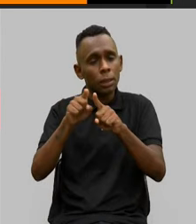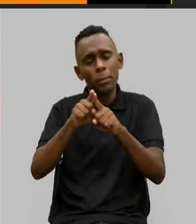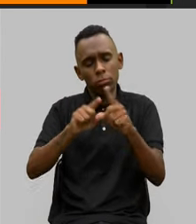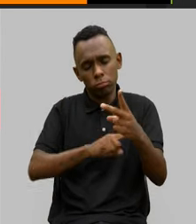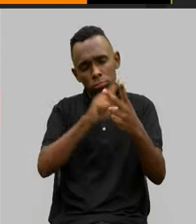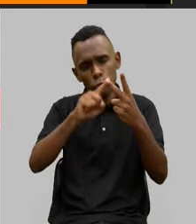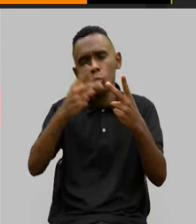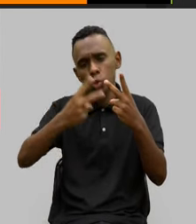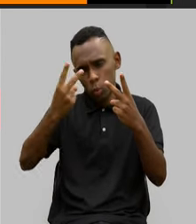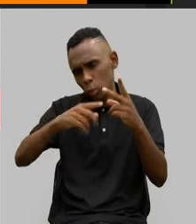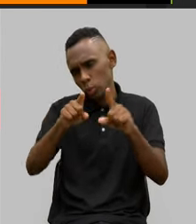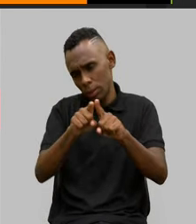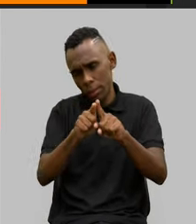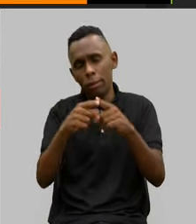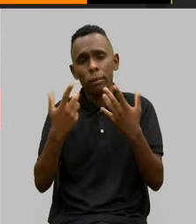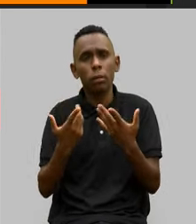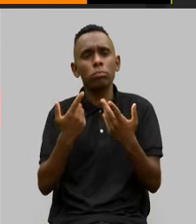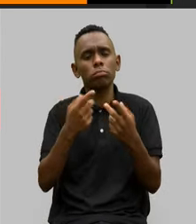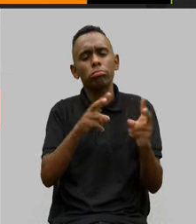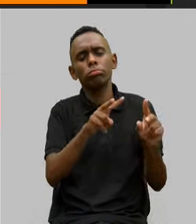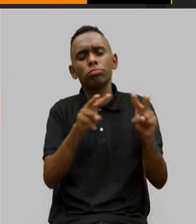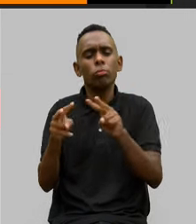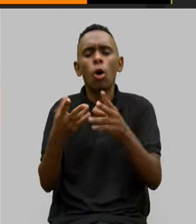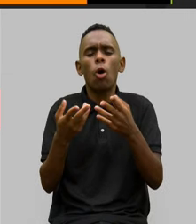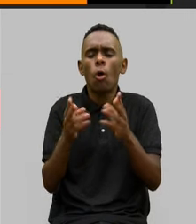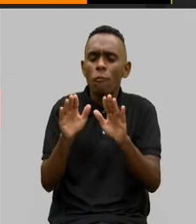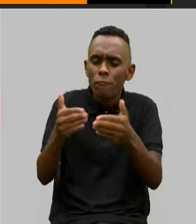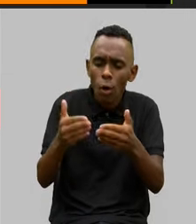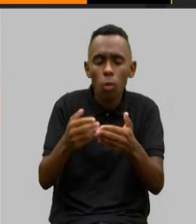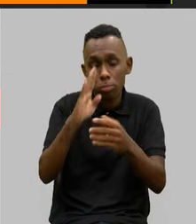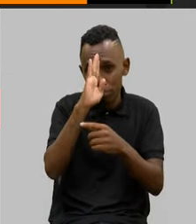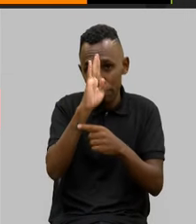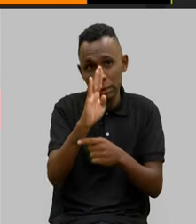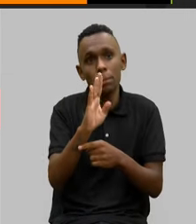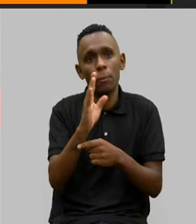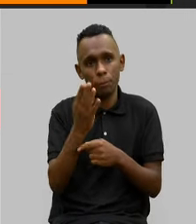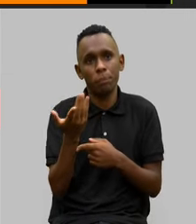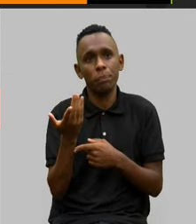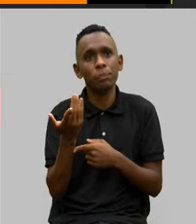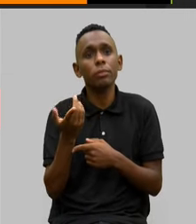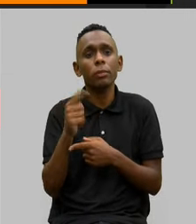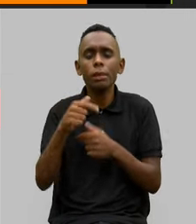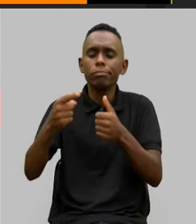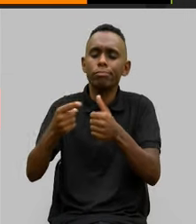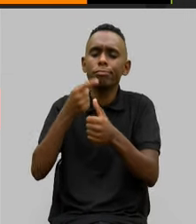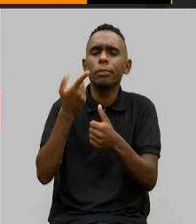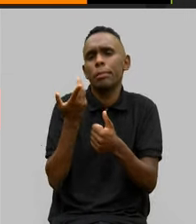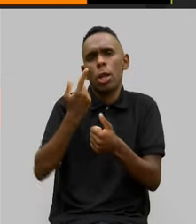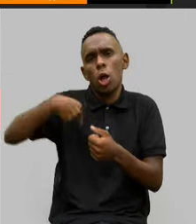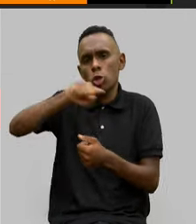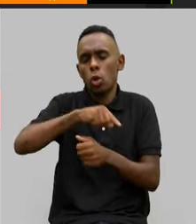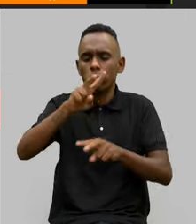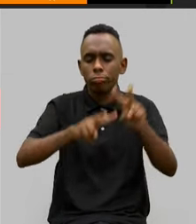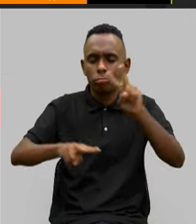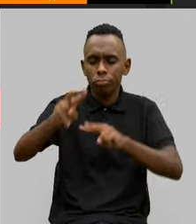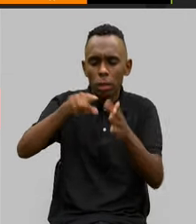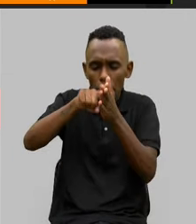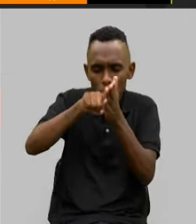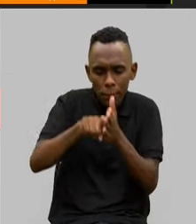tá então isso foram o nosso foco principal né Eh primeiramente das nossas